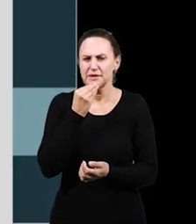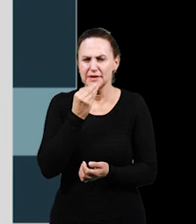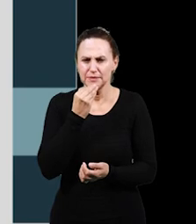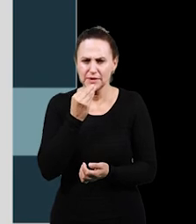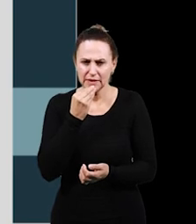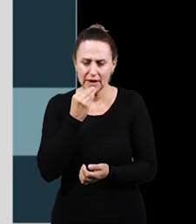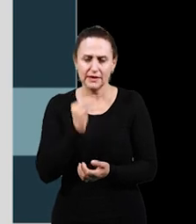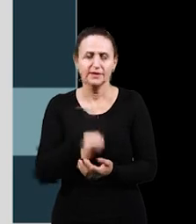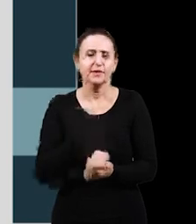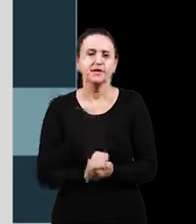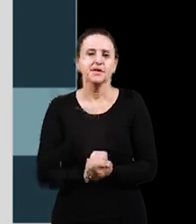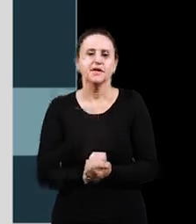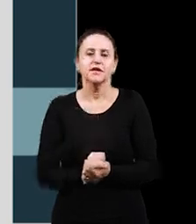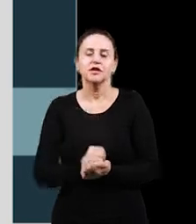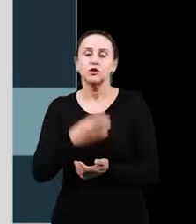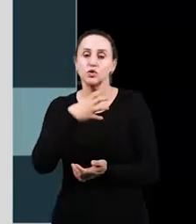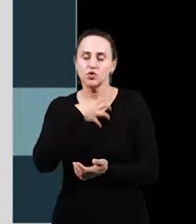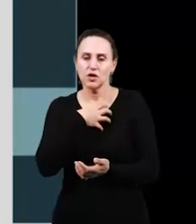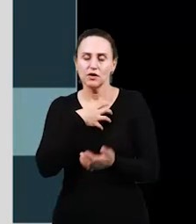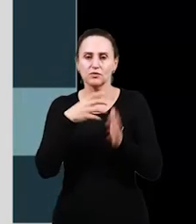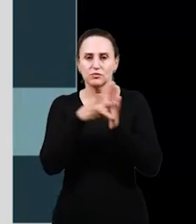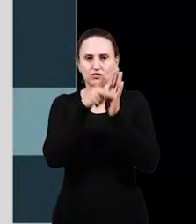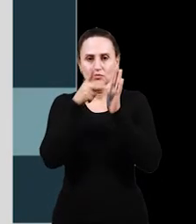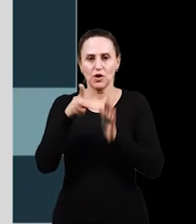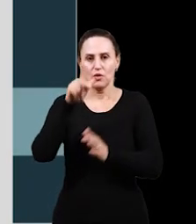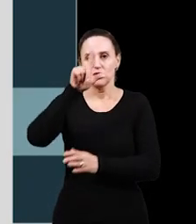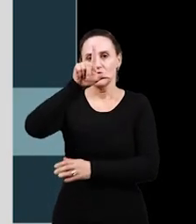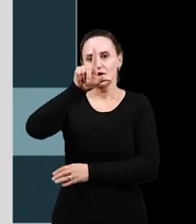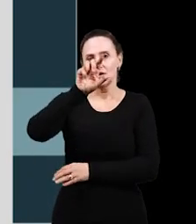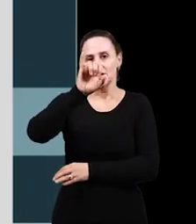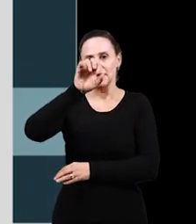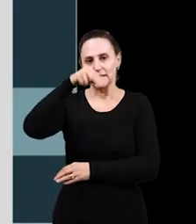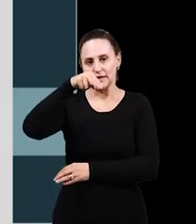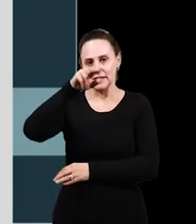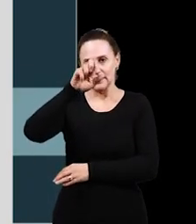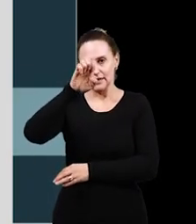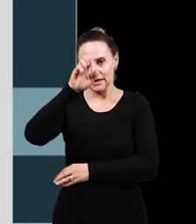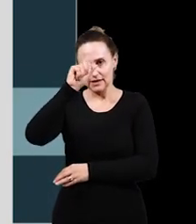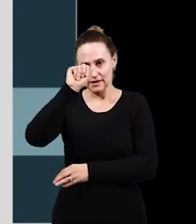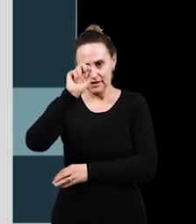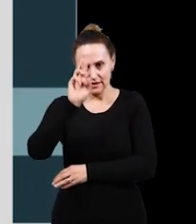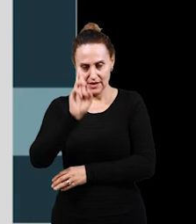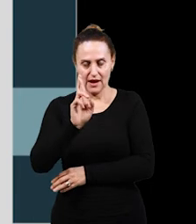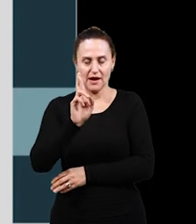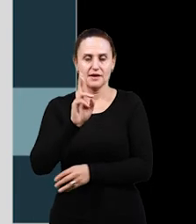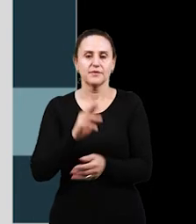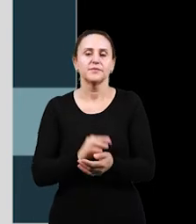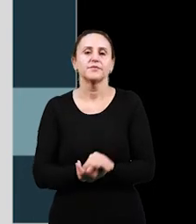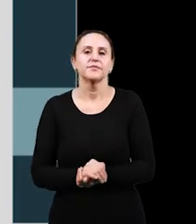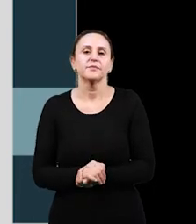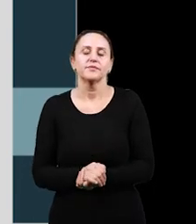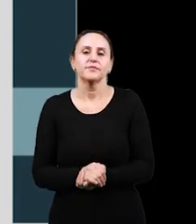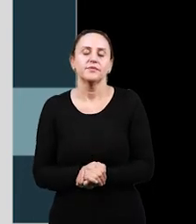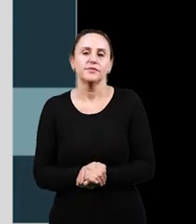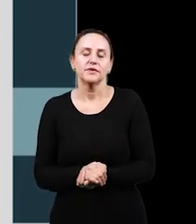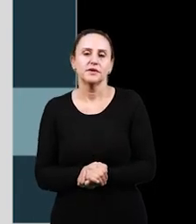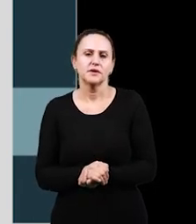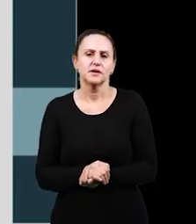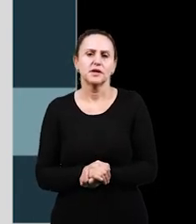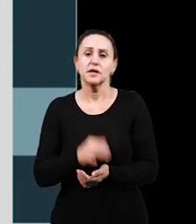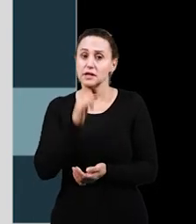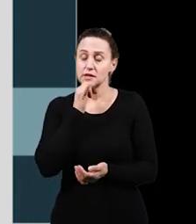associarem entre si de maneira linear então eu até colar e eu já vou adiantar um pouquinho vejam que